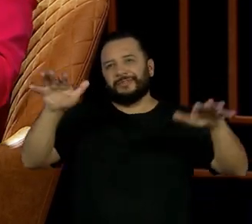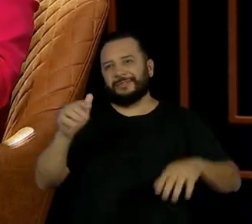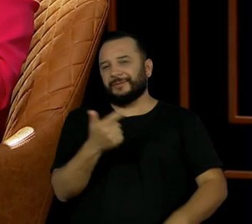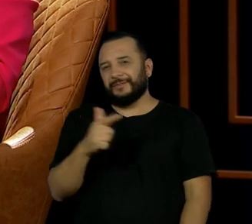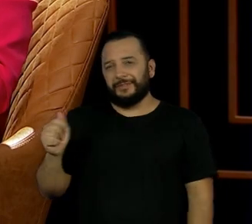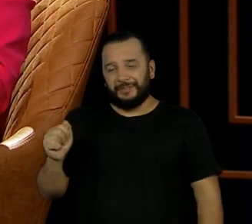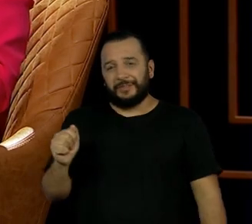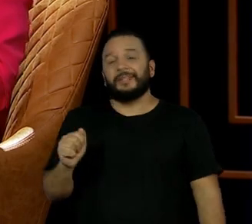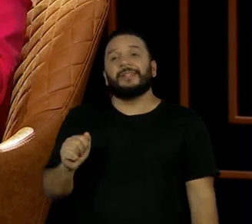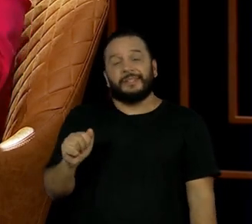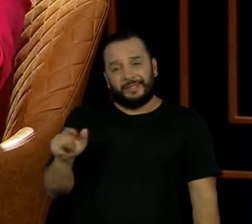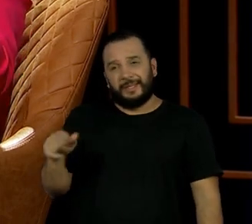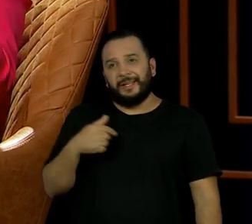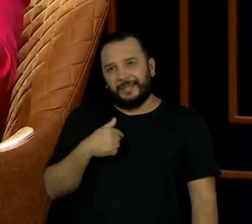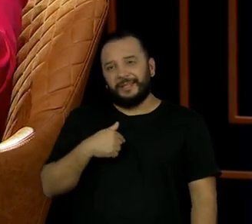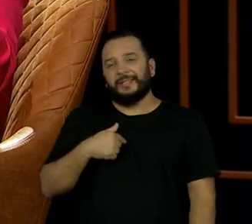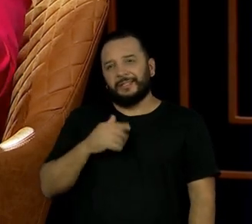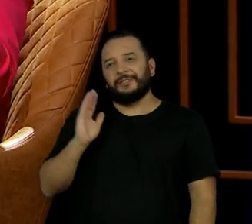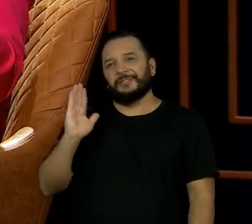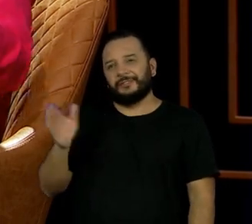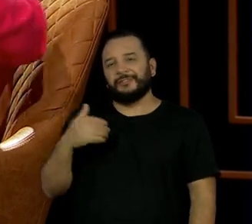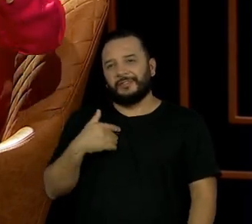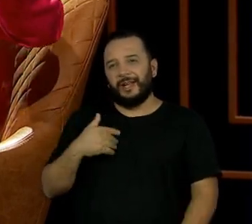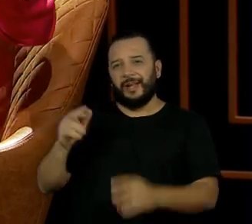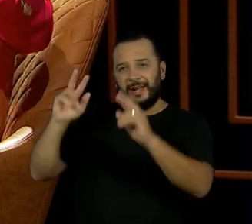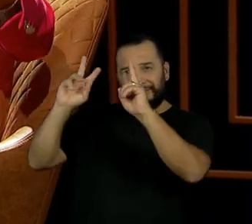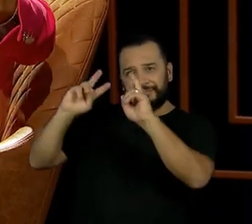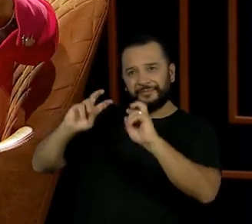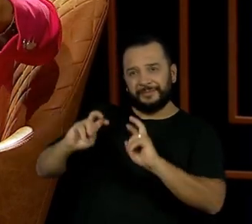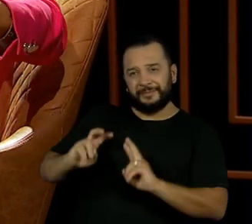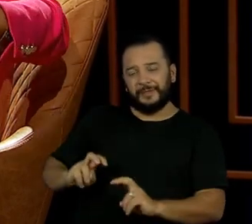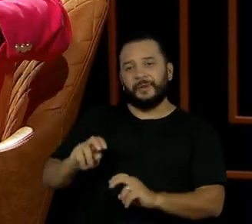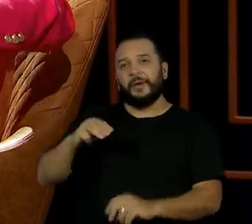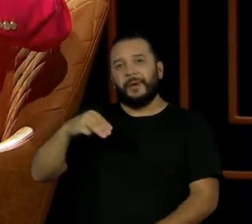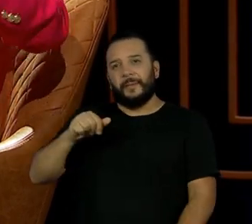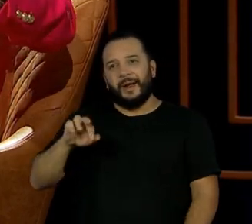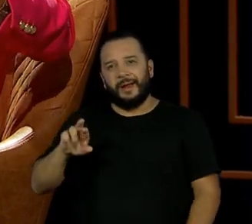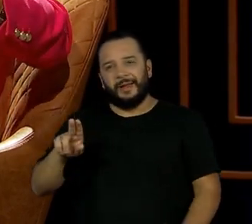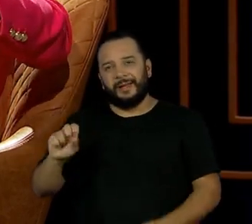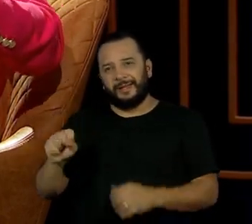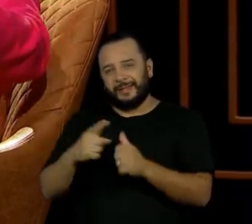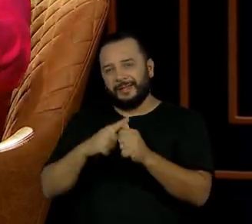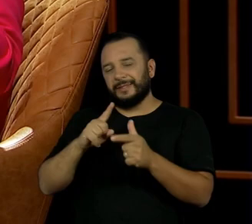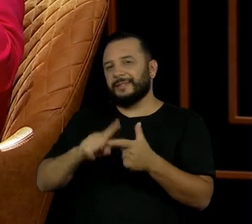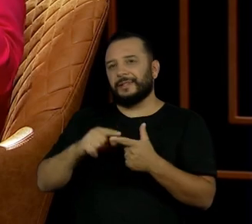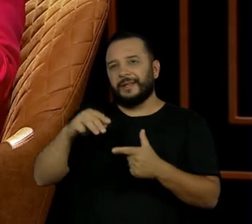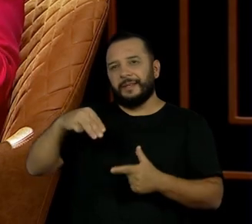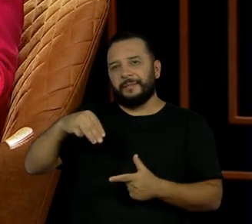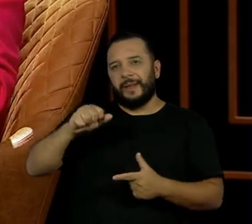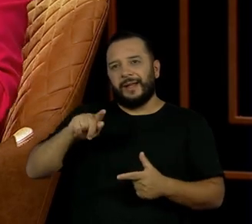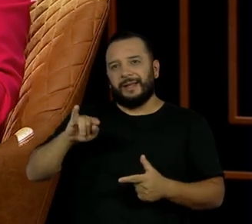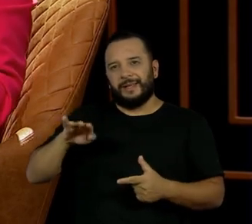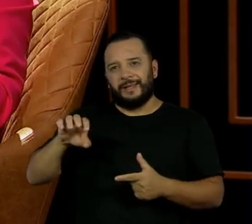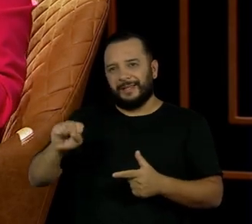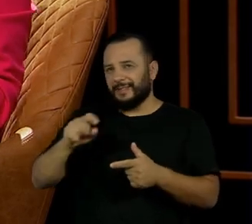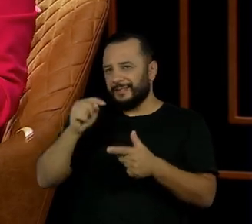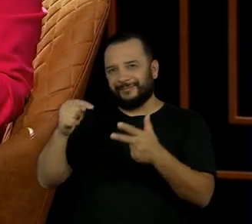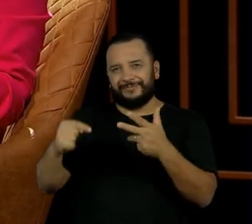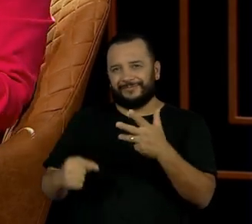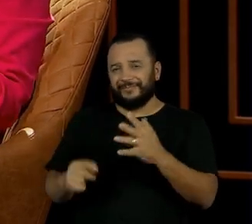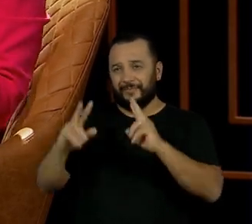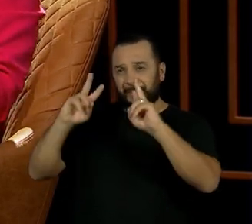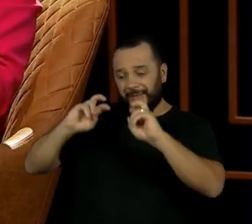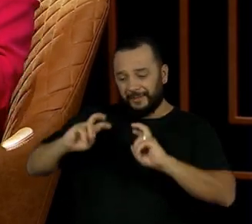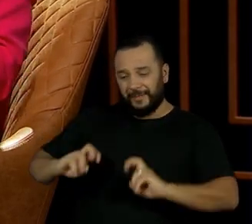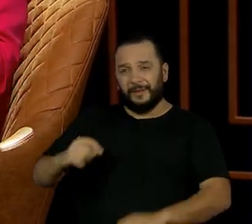eu fui ouvida pelo William Magalhães pelo Bernardo pelo Marx e criei arranjos junto com a banda né falava assim olha eu tô pensando